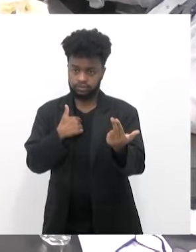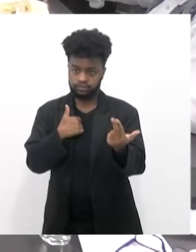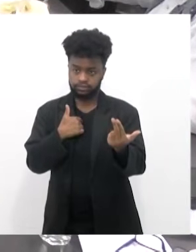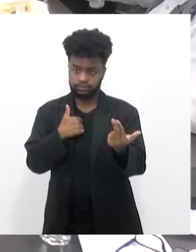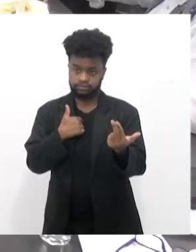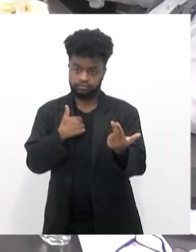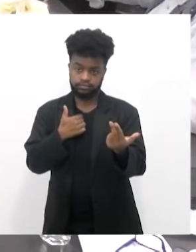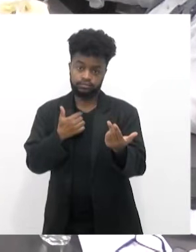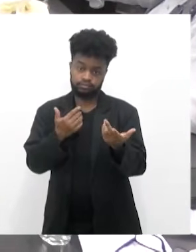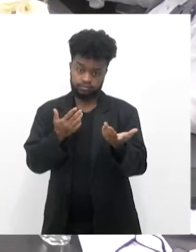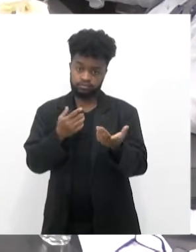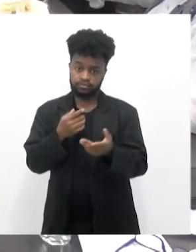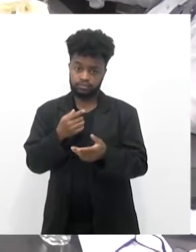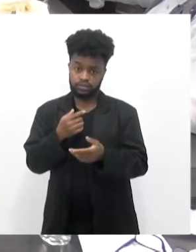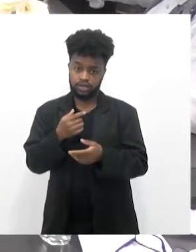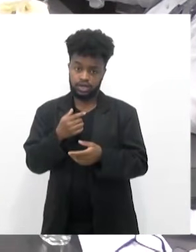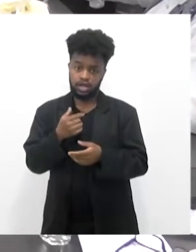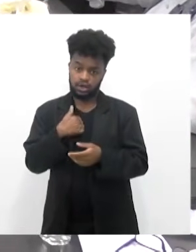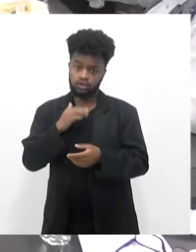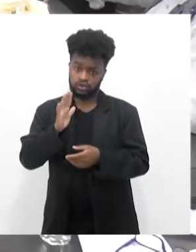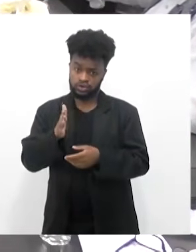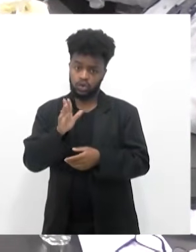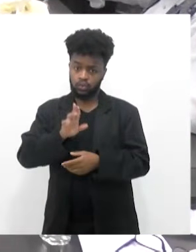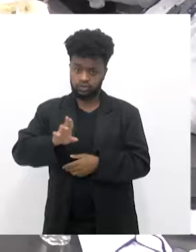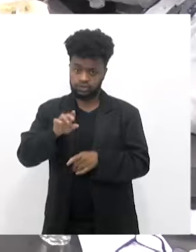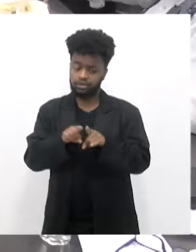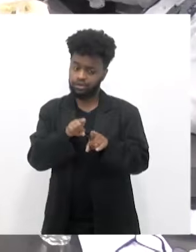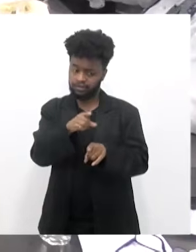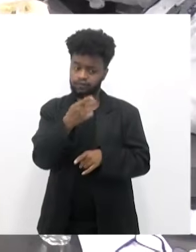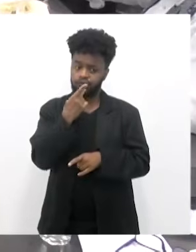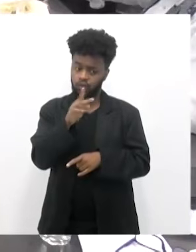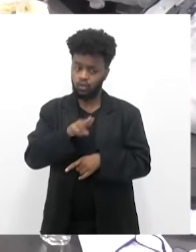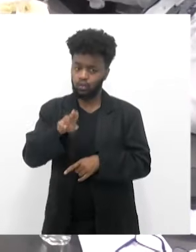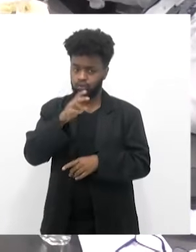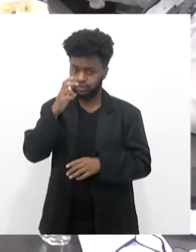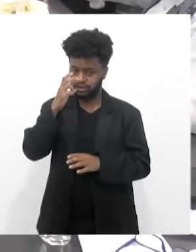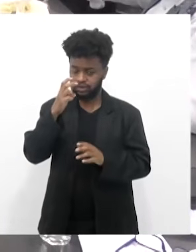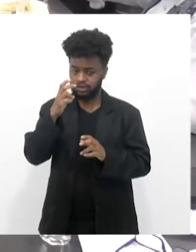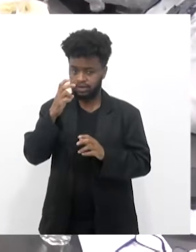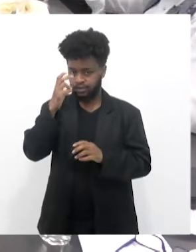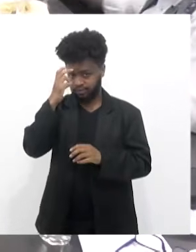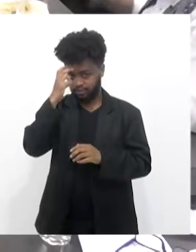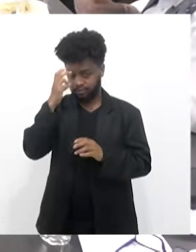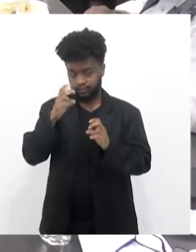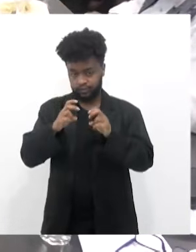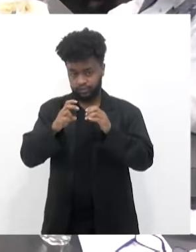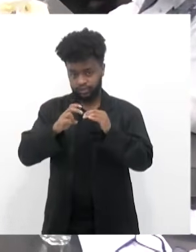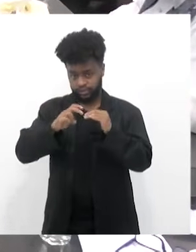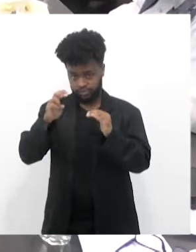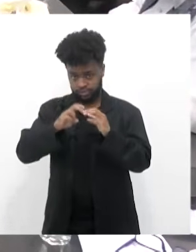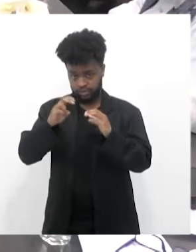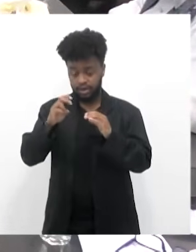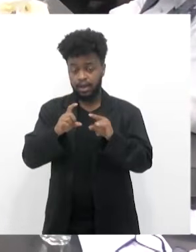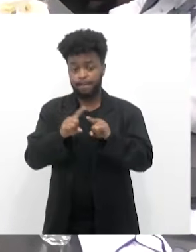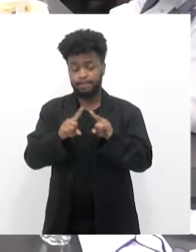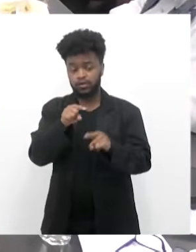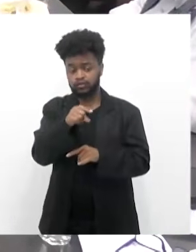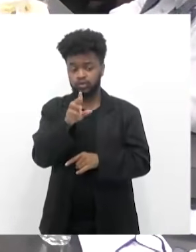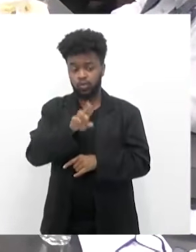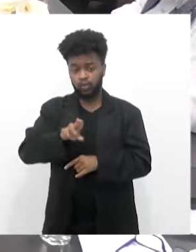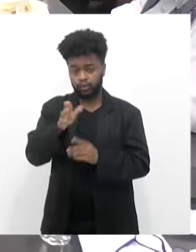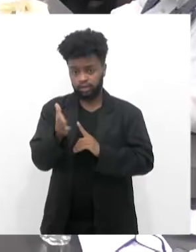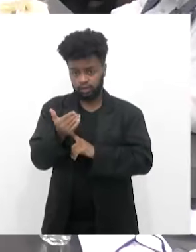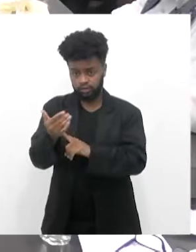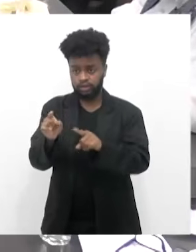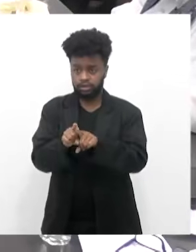mais que seja um adepto, e Vossa Excelência também já se revelou aqui um grande usuário da inteligência artificial, Vossa Excelência é um grande utilizador da tecnologia